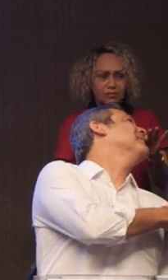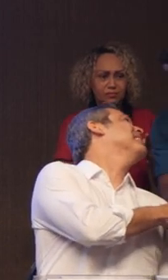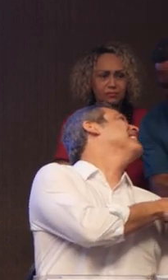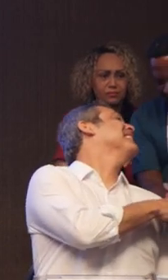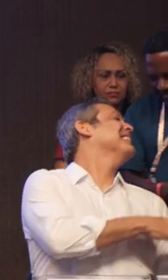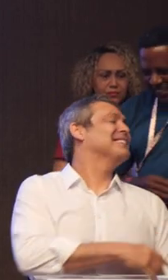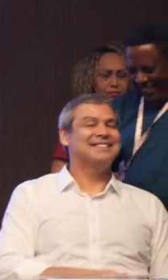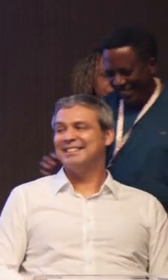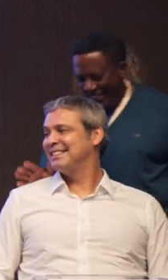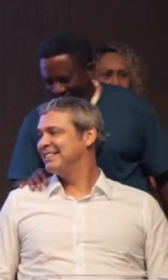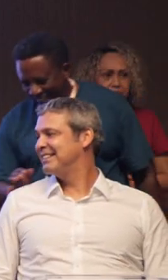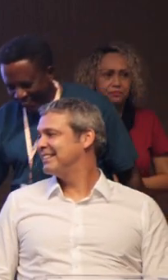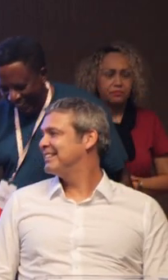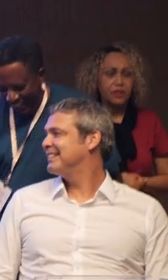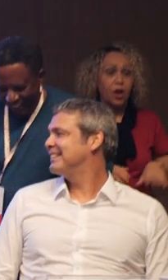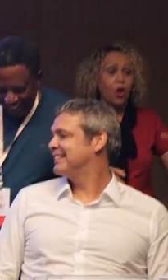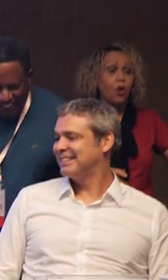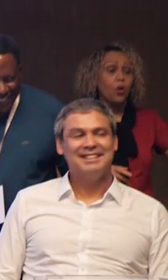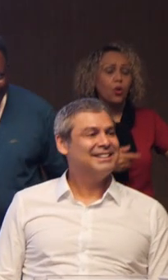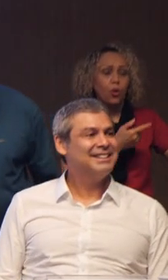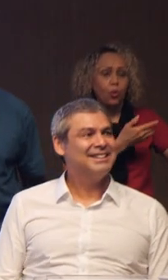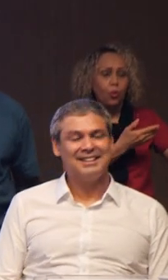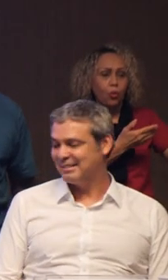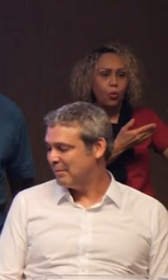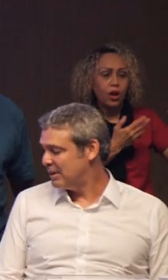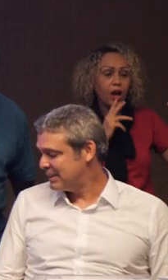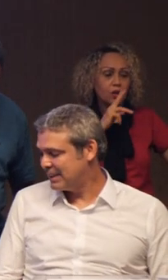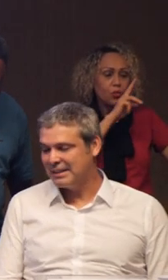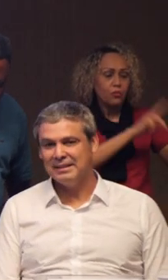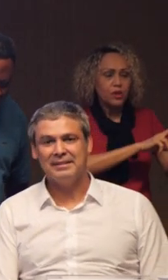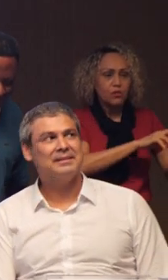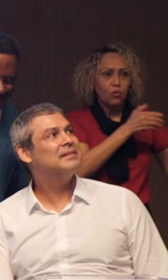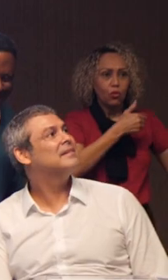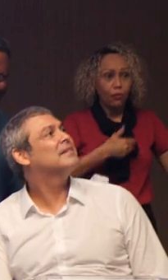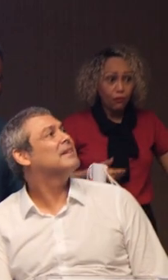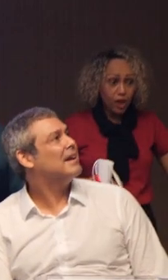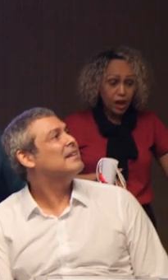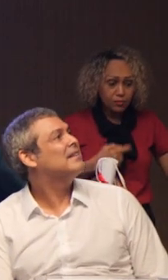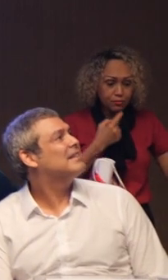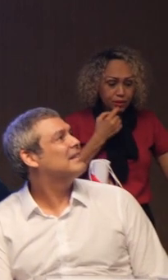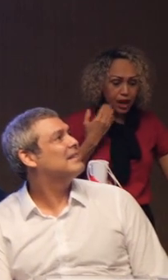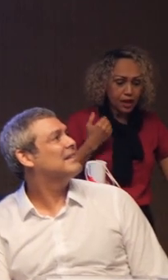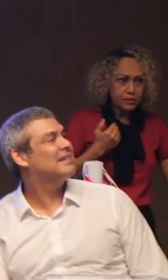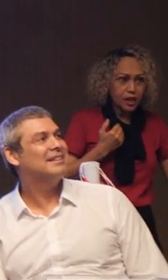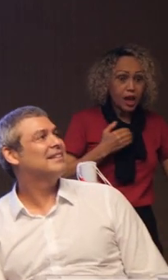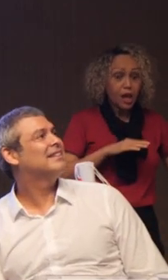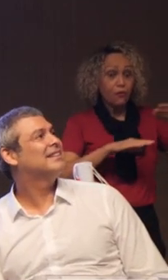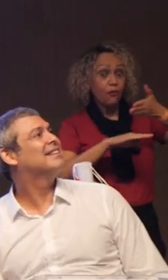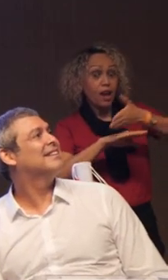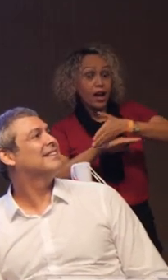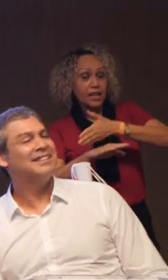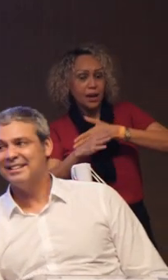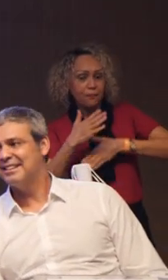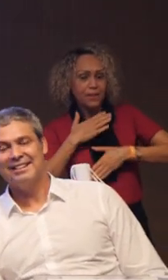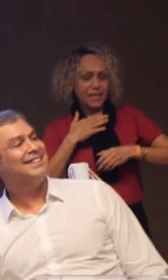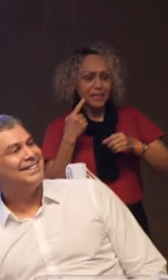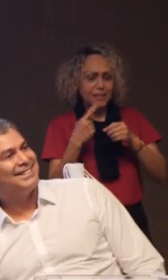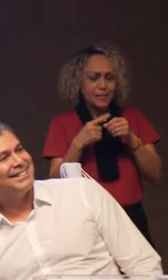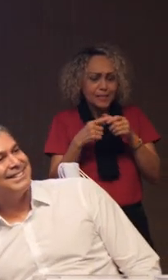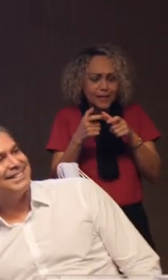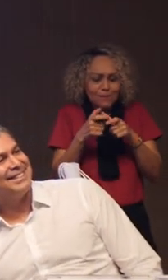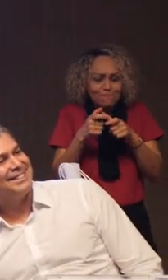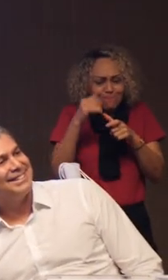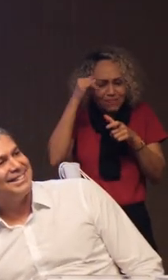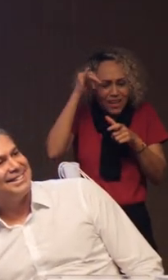hoje nos outdoors. Lula, assim que assumiu o governo, ele cura a minha cidade, pequeno interior do Maranhão, e agora vai até reformar